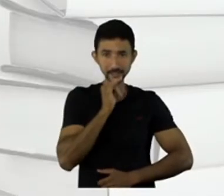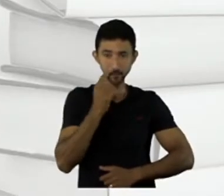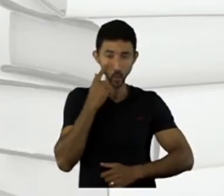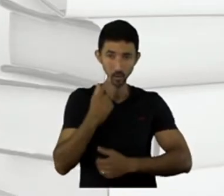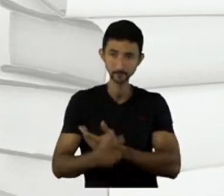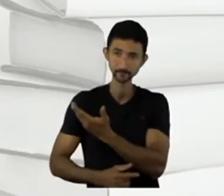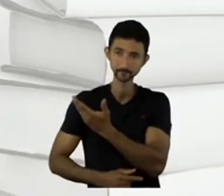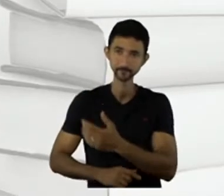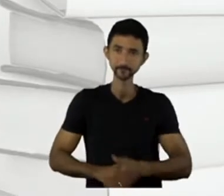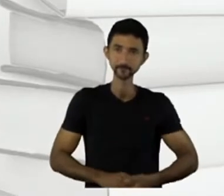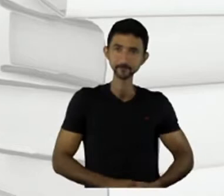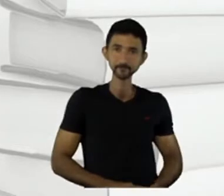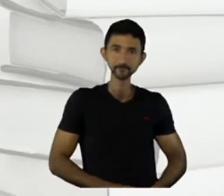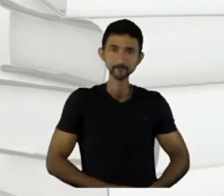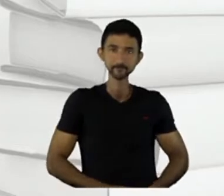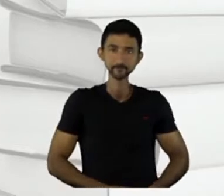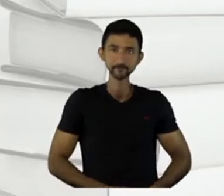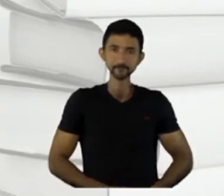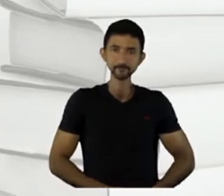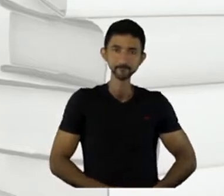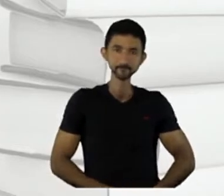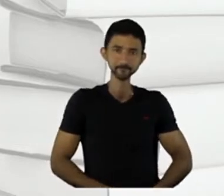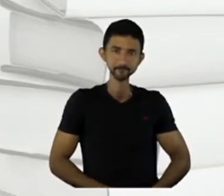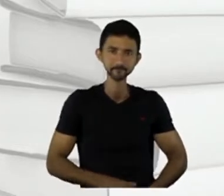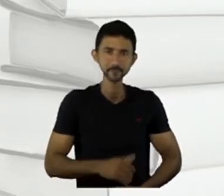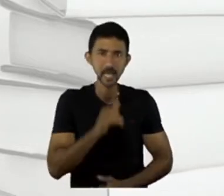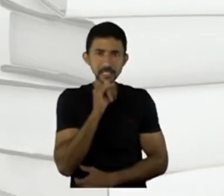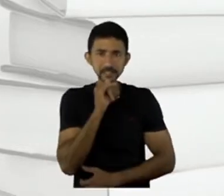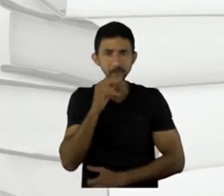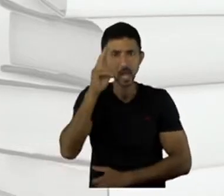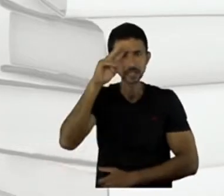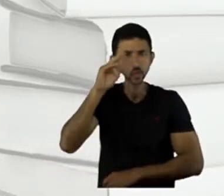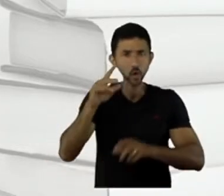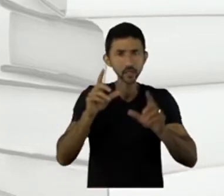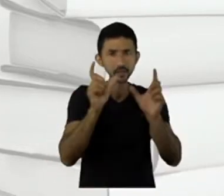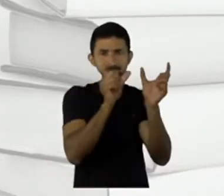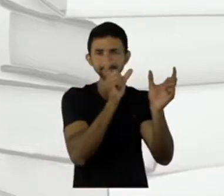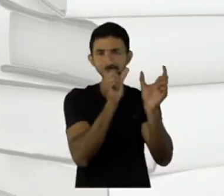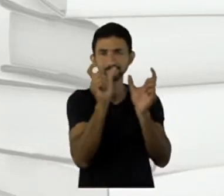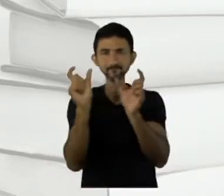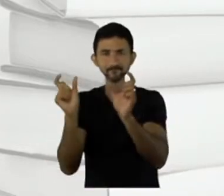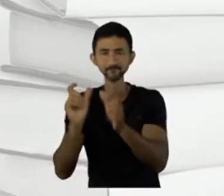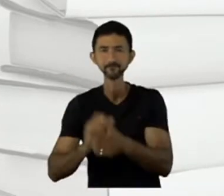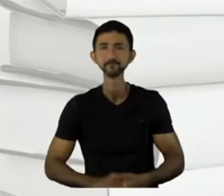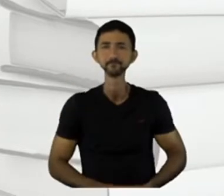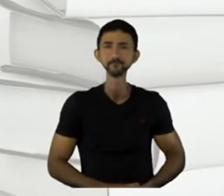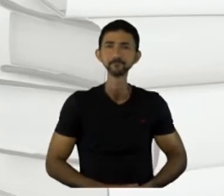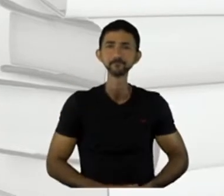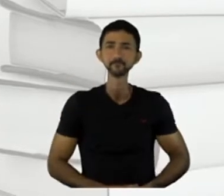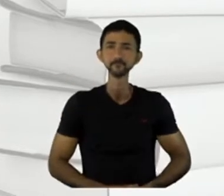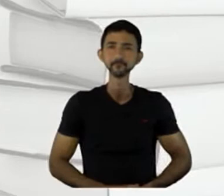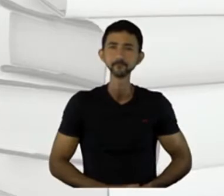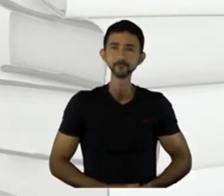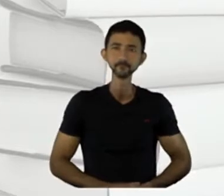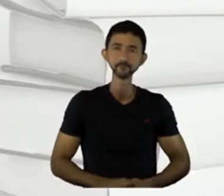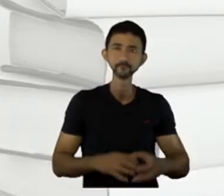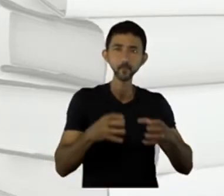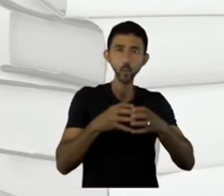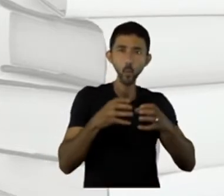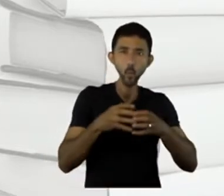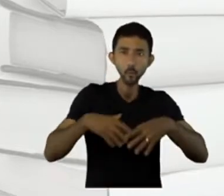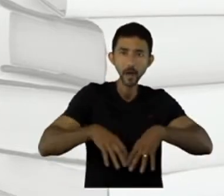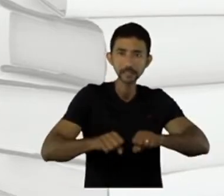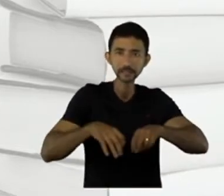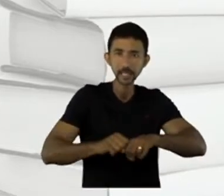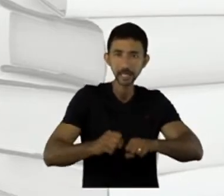aqui. Aqui neste exemplo, eu quero que você acompanhe comigo, é uma historinha. É da Turma do Açaí, que é